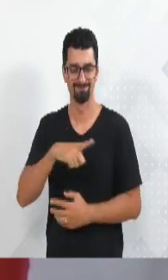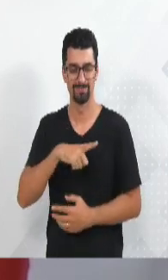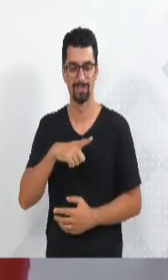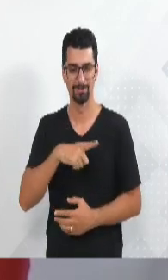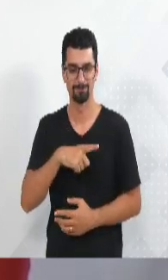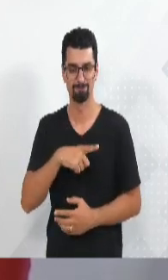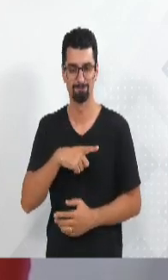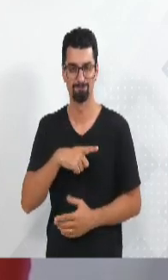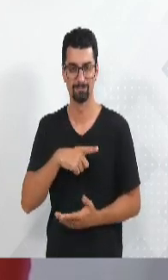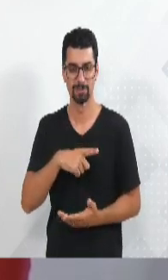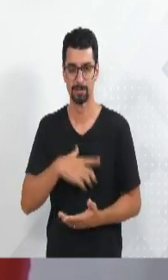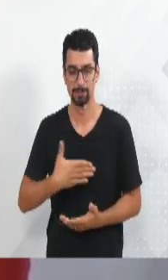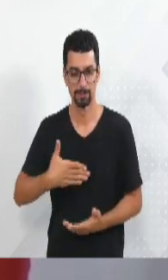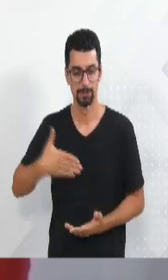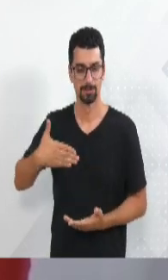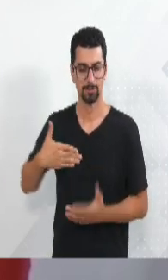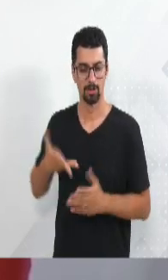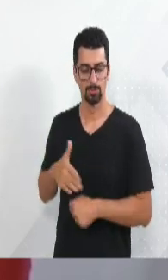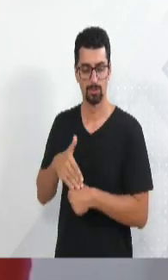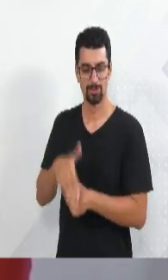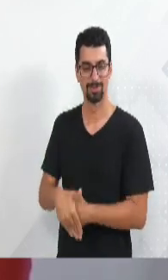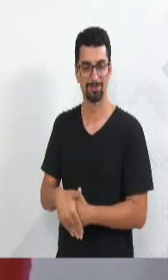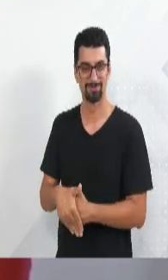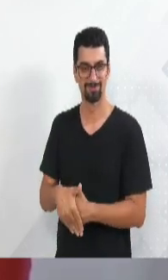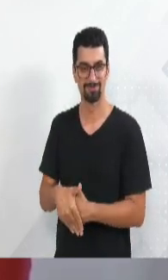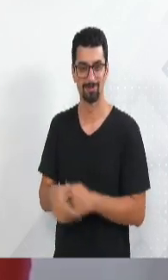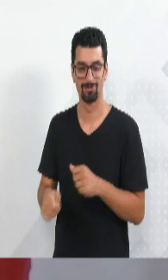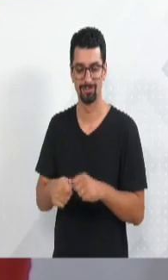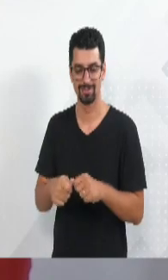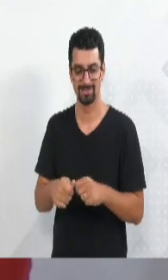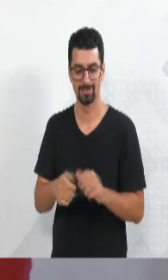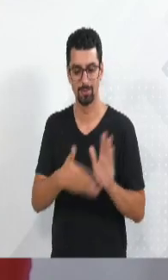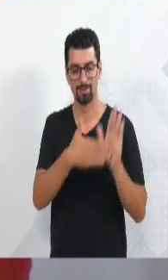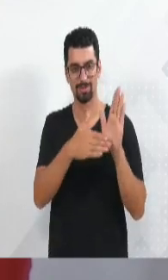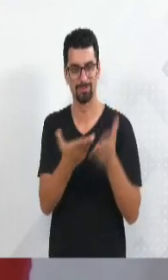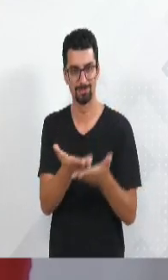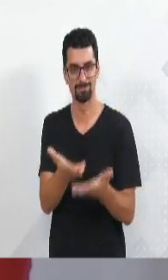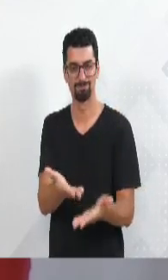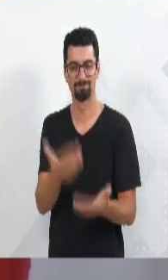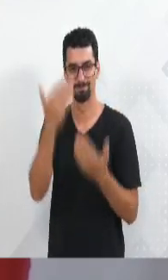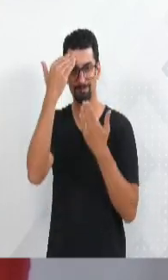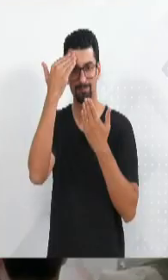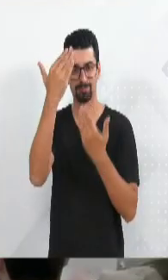de poder estar fazendo na noite de hoje essa homenagem ao Senhor obrigado